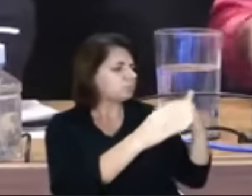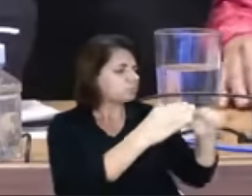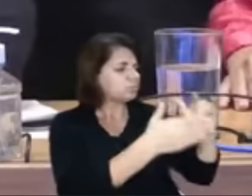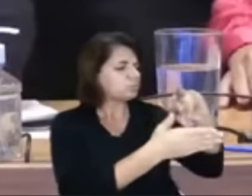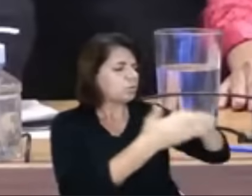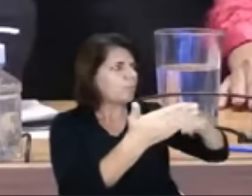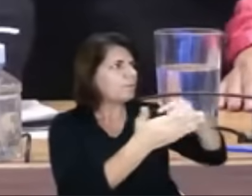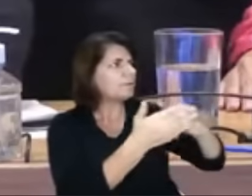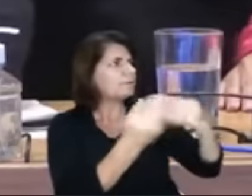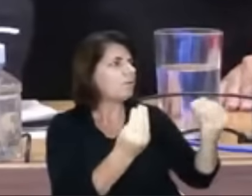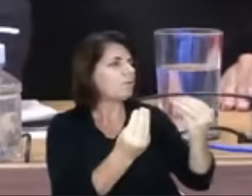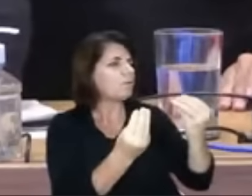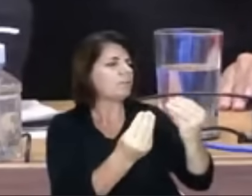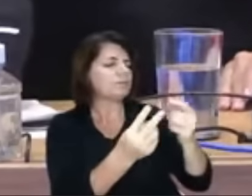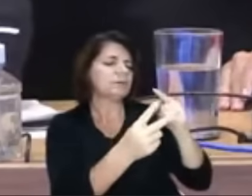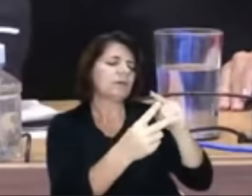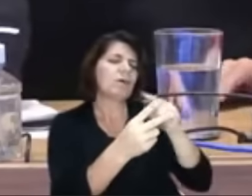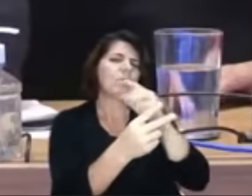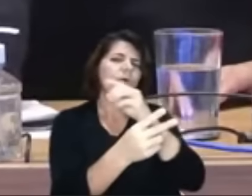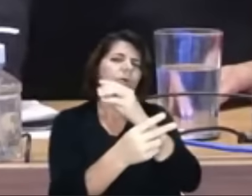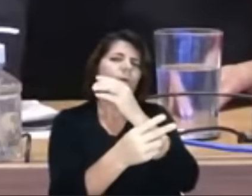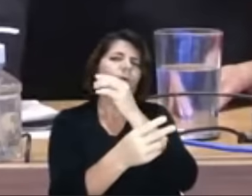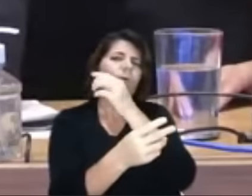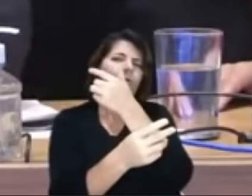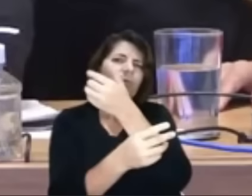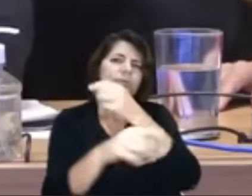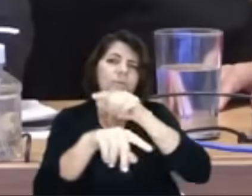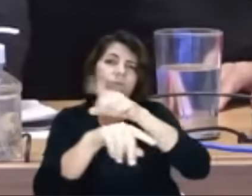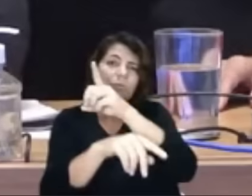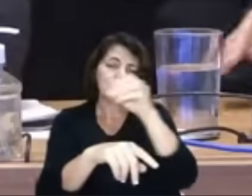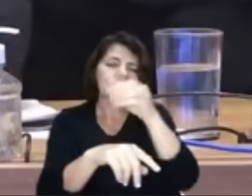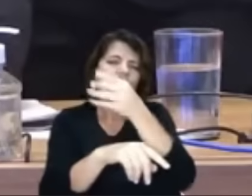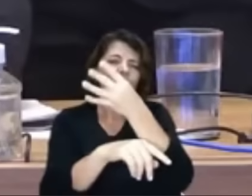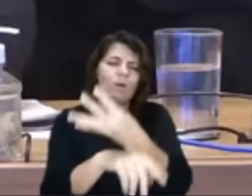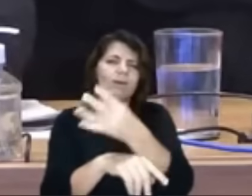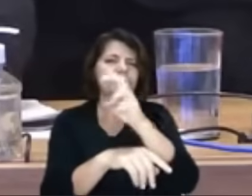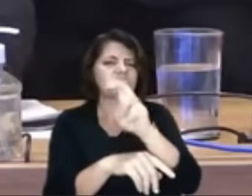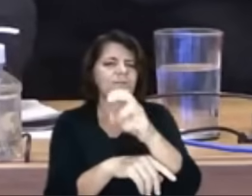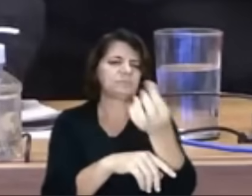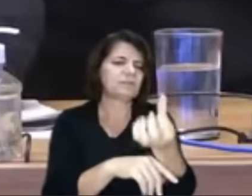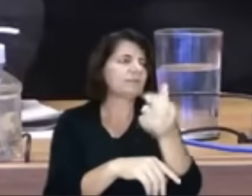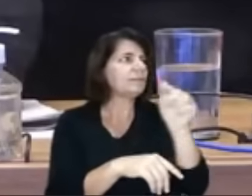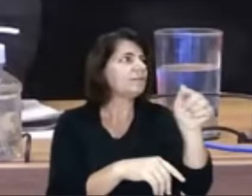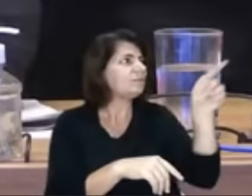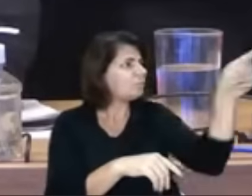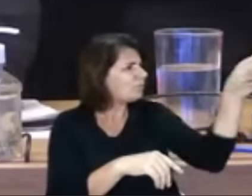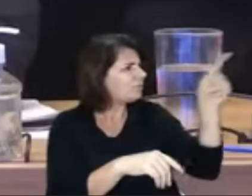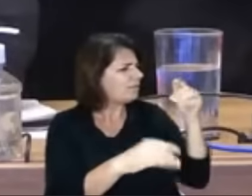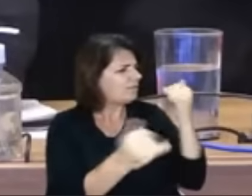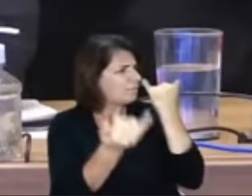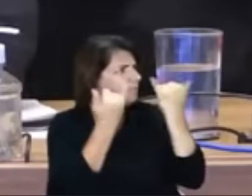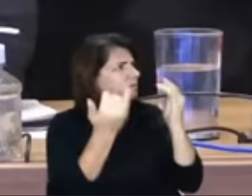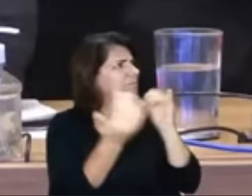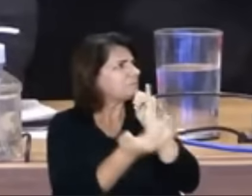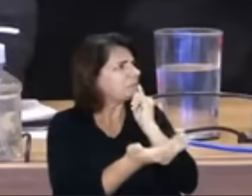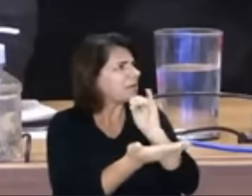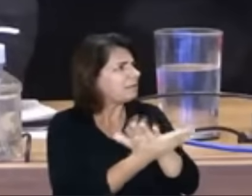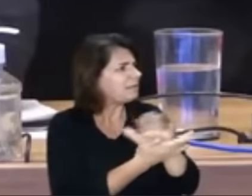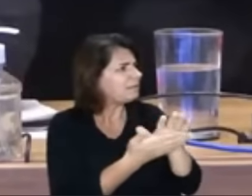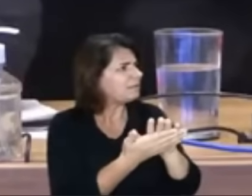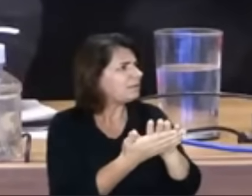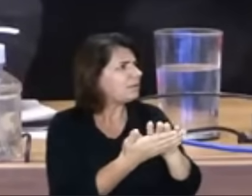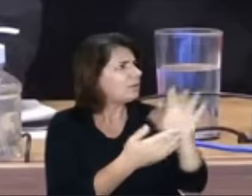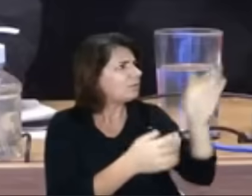anteriores dias 4 5 6 7 a troca de informações porque senhor disse que não tinha informação nenhuma de inteligência mas o senhor era pelo